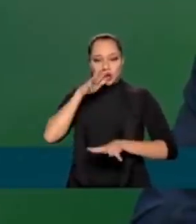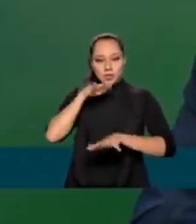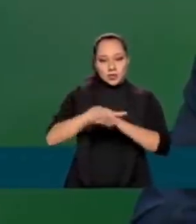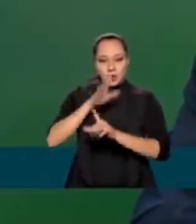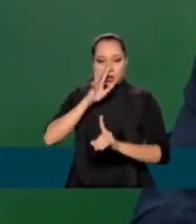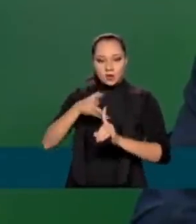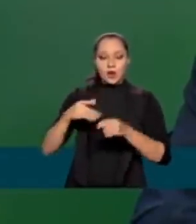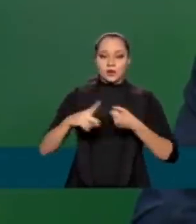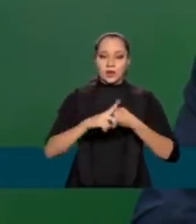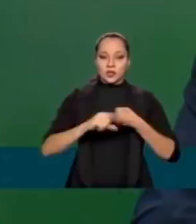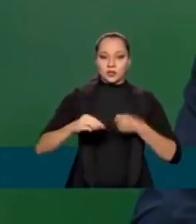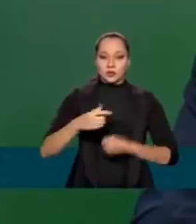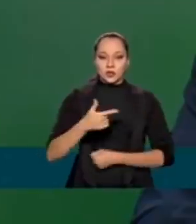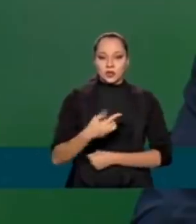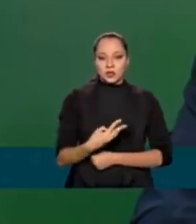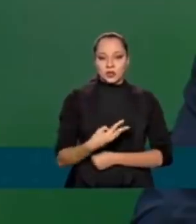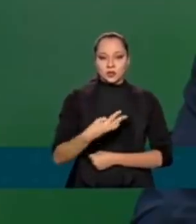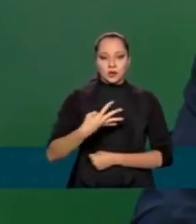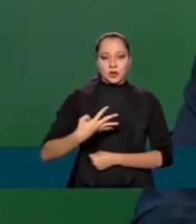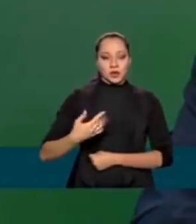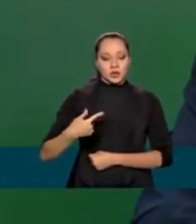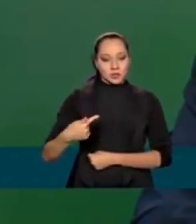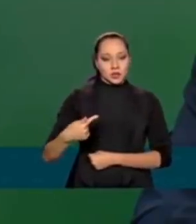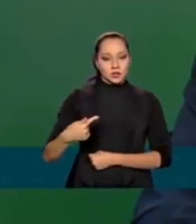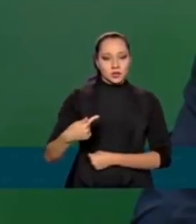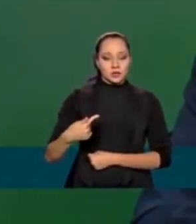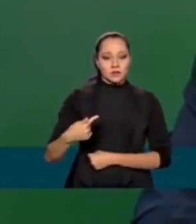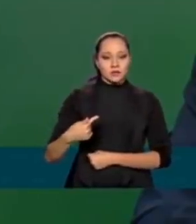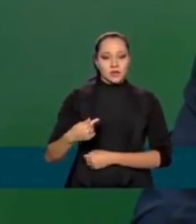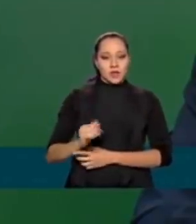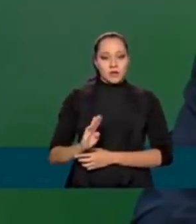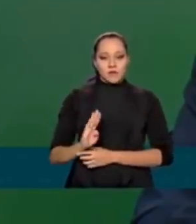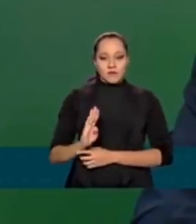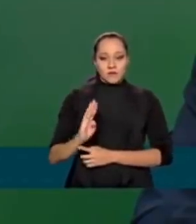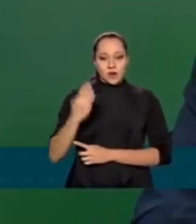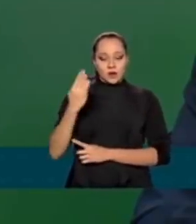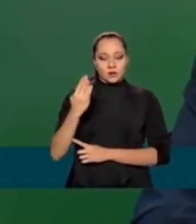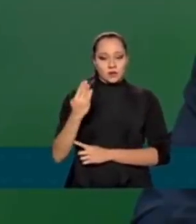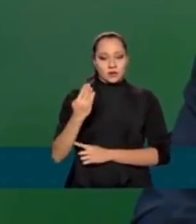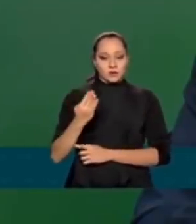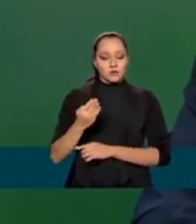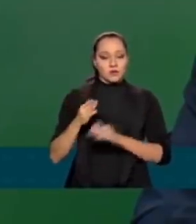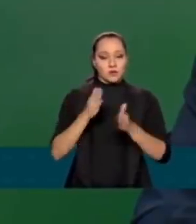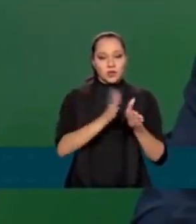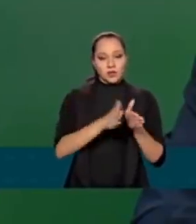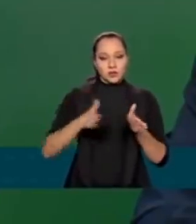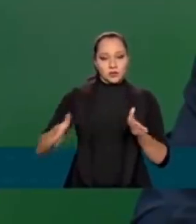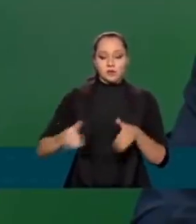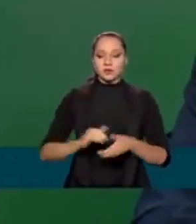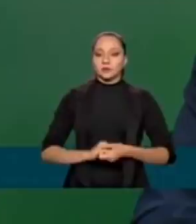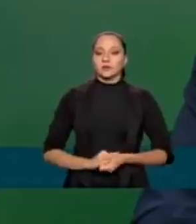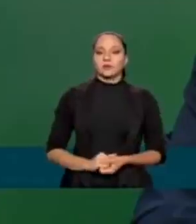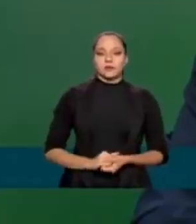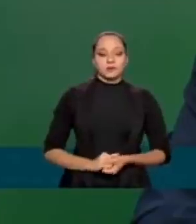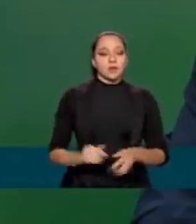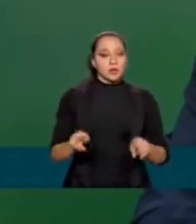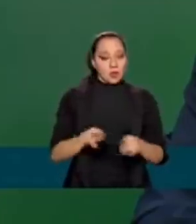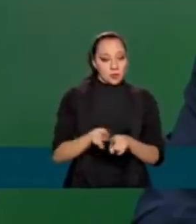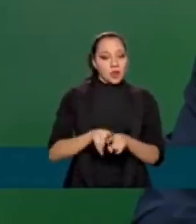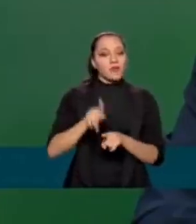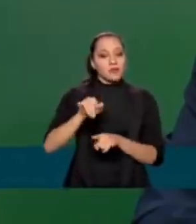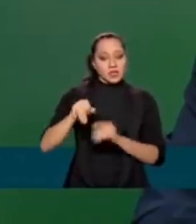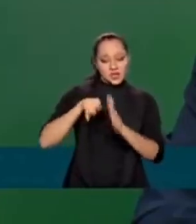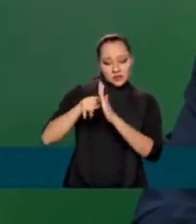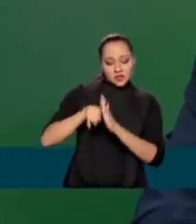artigo 347, fraude processual. Além disso, será